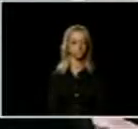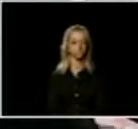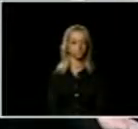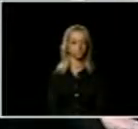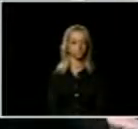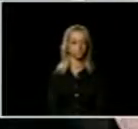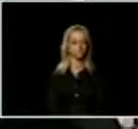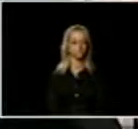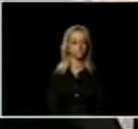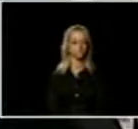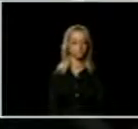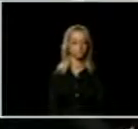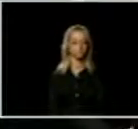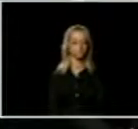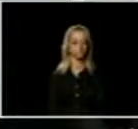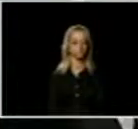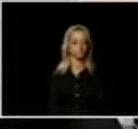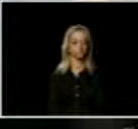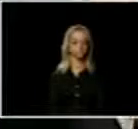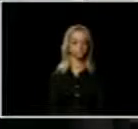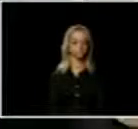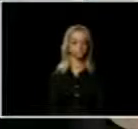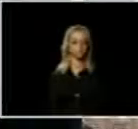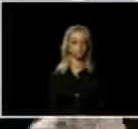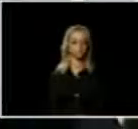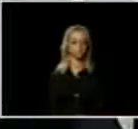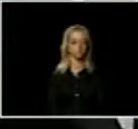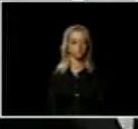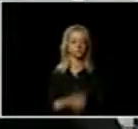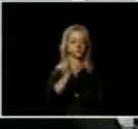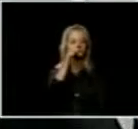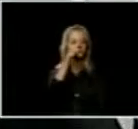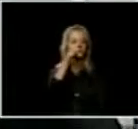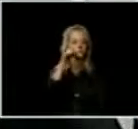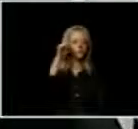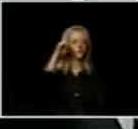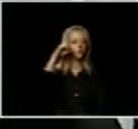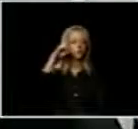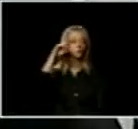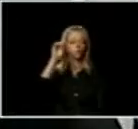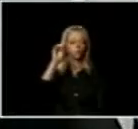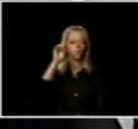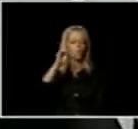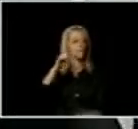secretário, a diretora sequer ficava na secretaria.